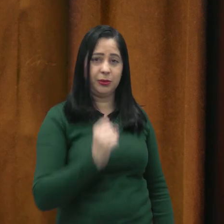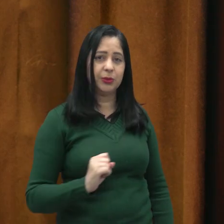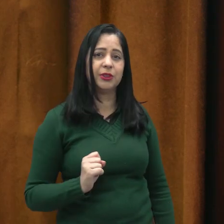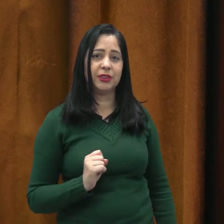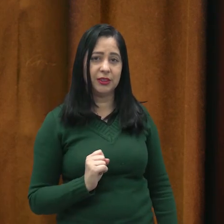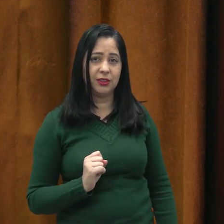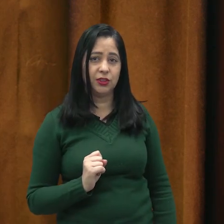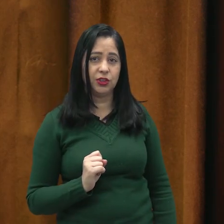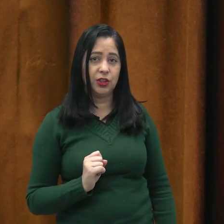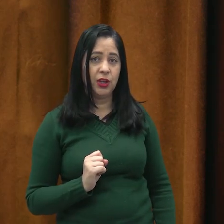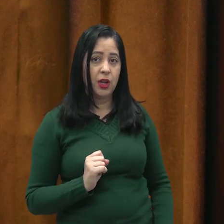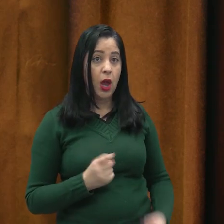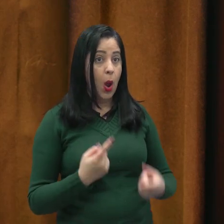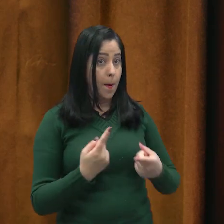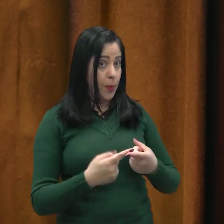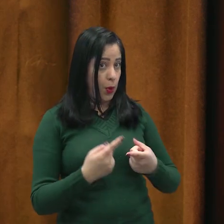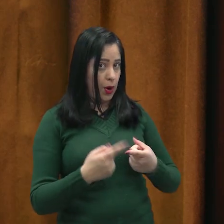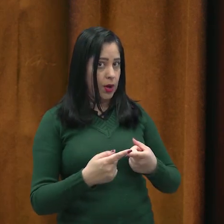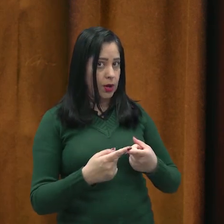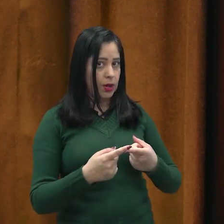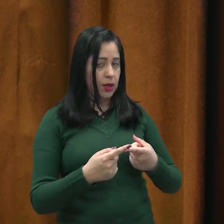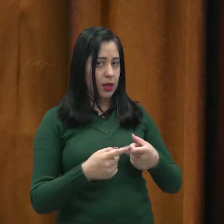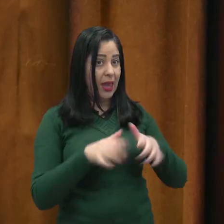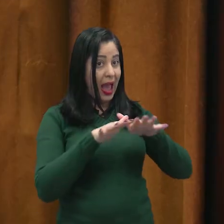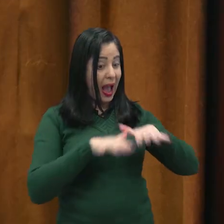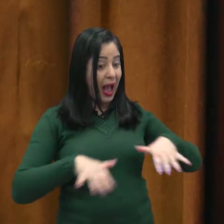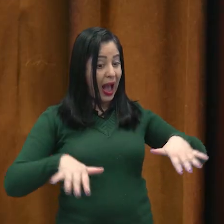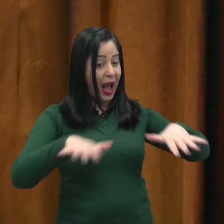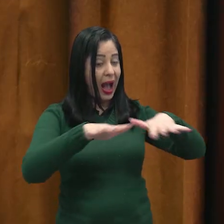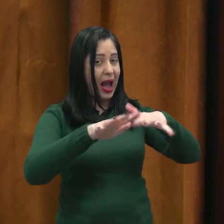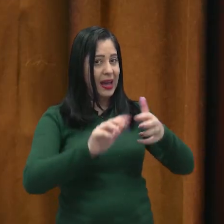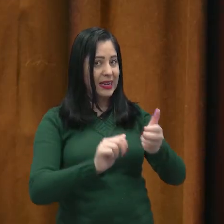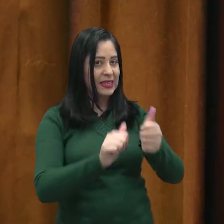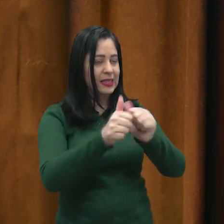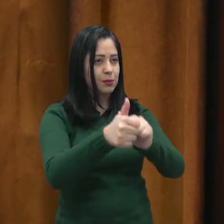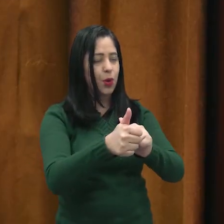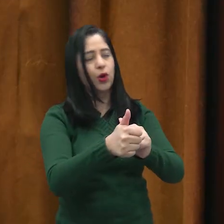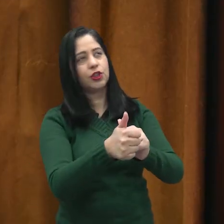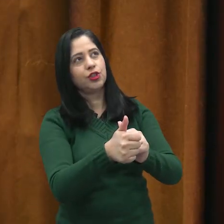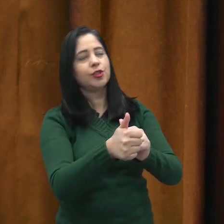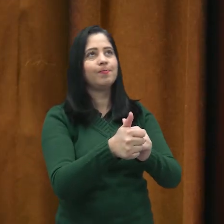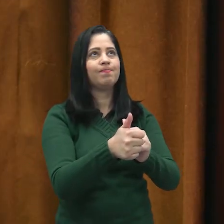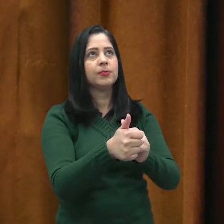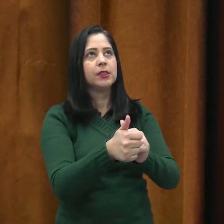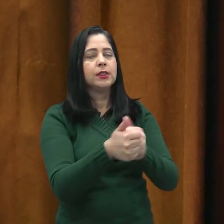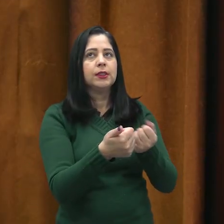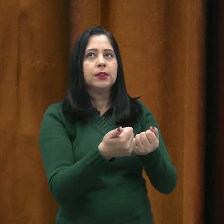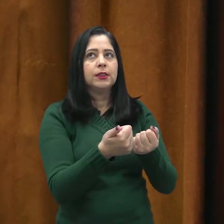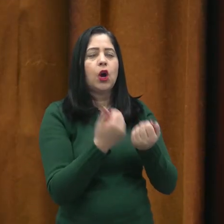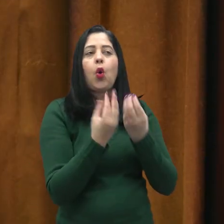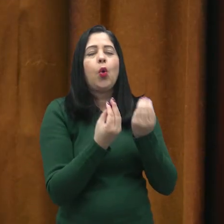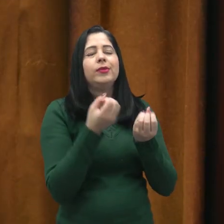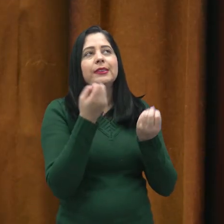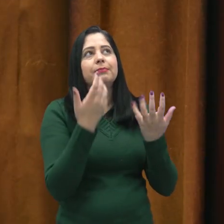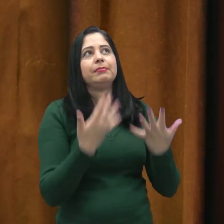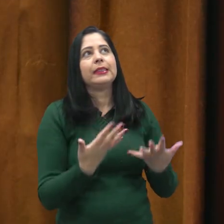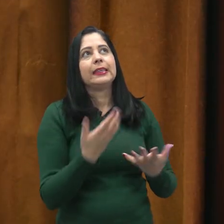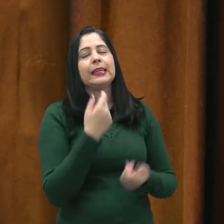importante, porque através do esporte, como que eu vou te explicar isso?